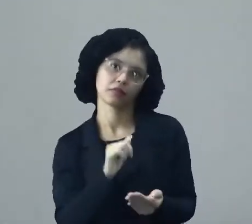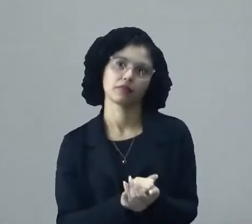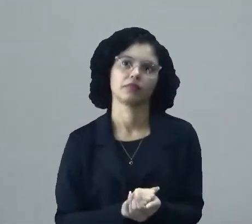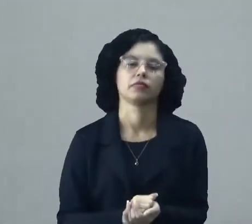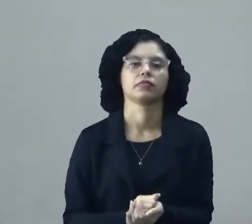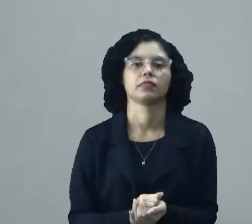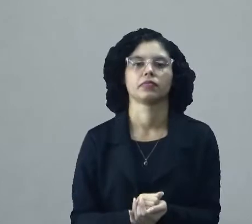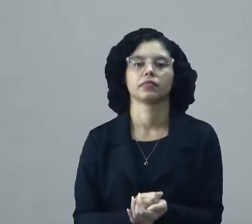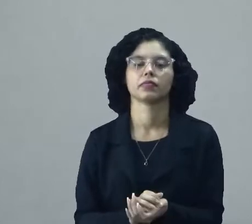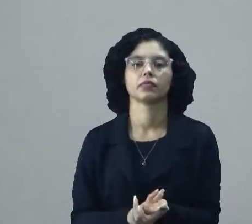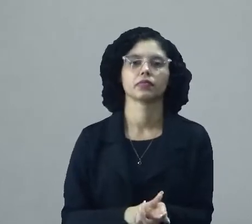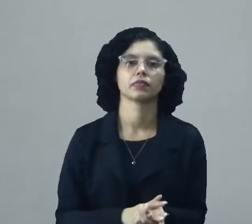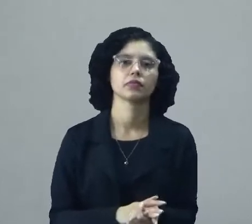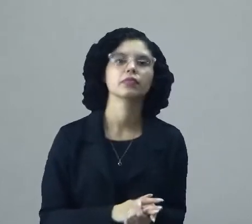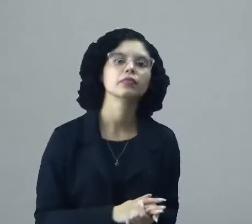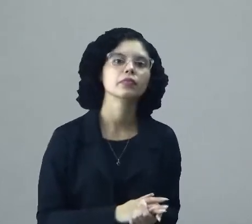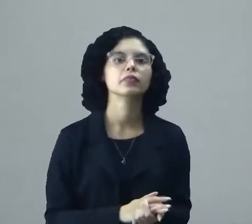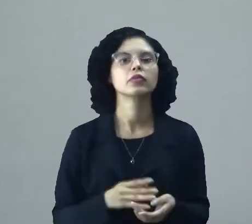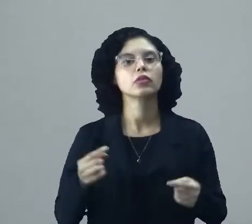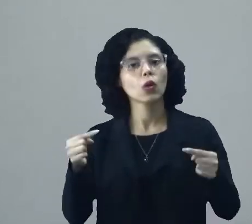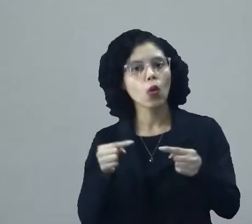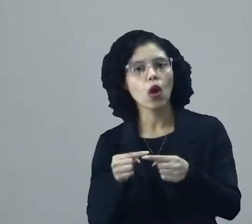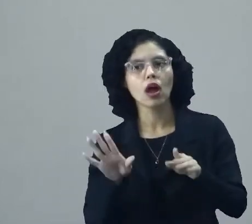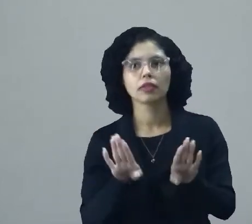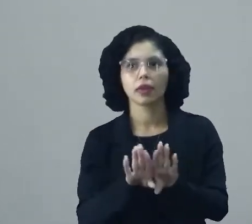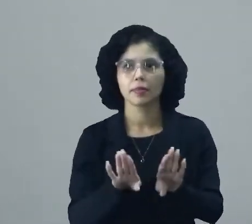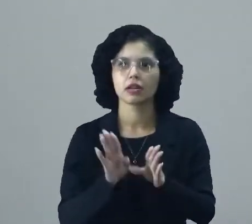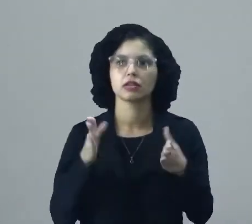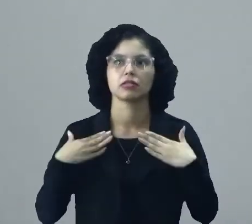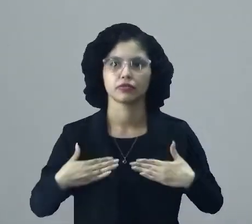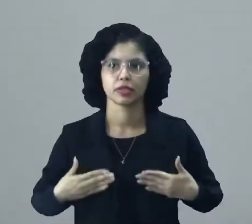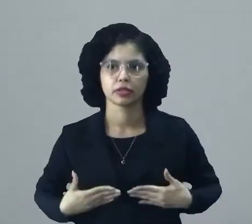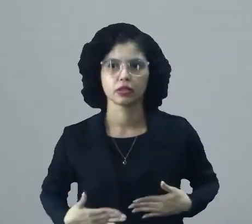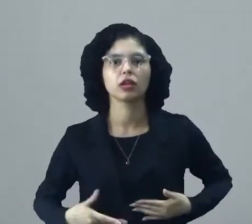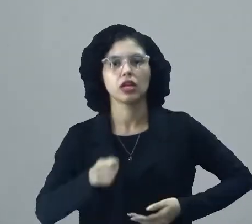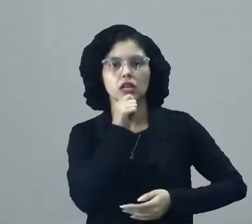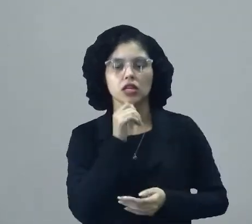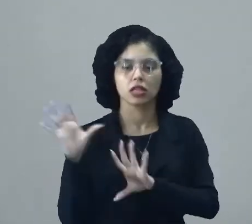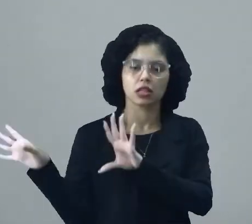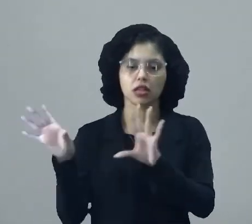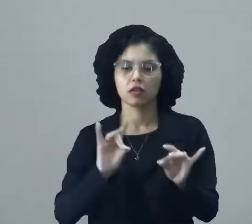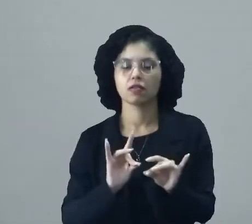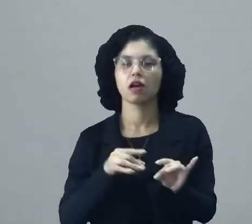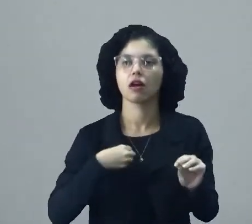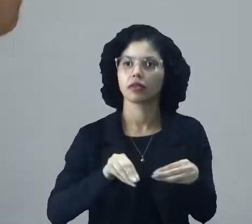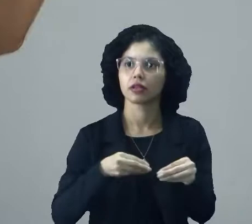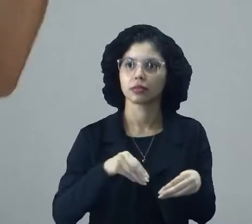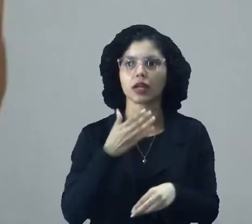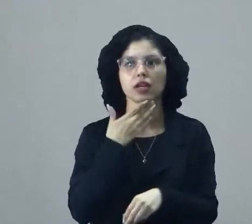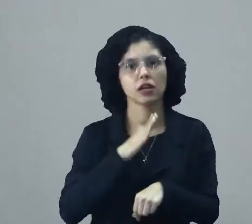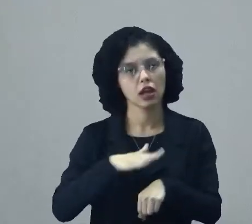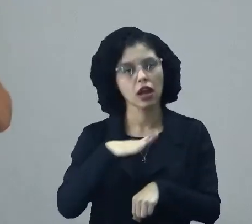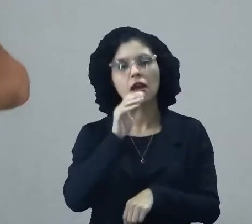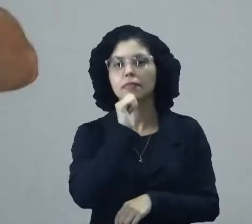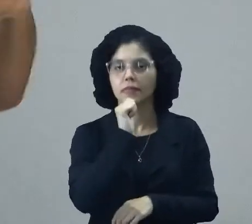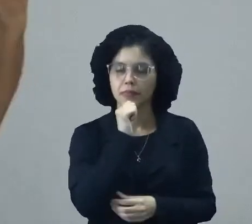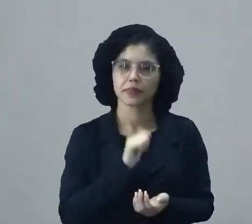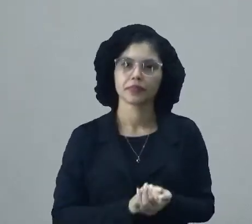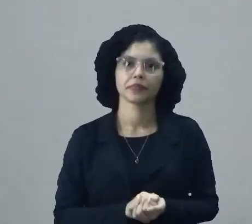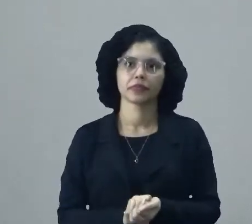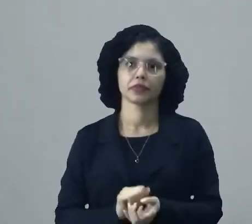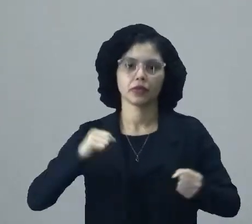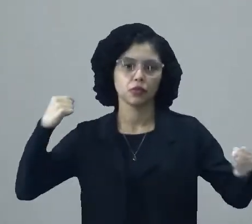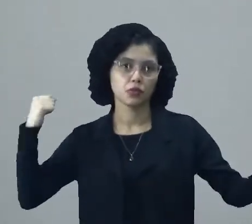em foco, né? E aí o condicionamento físico vai o quê? Levar um trabalho de flexibilidade, ou seja, são um pouco